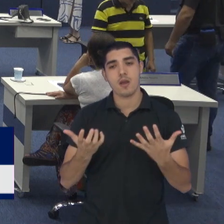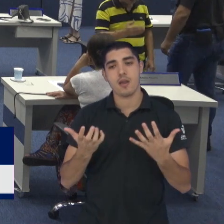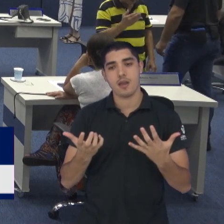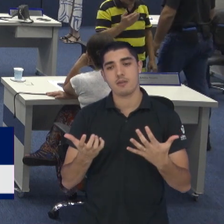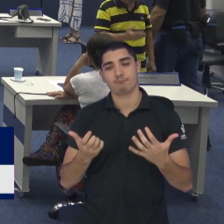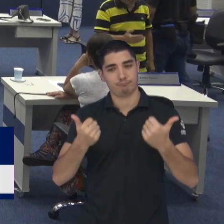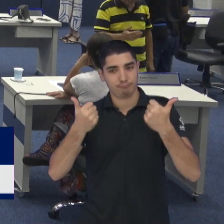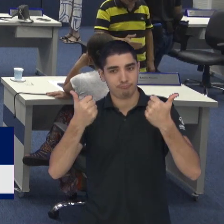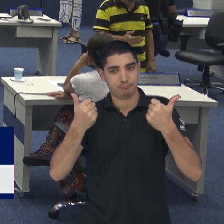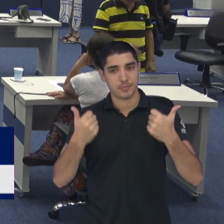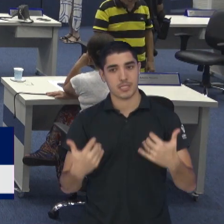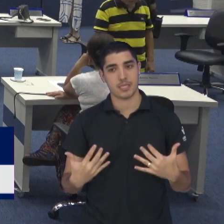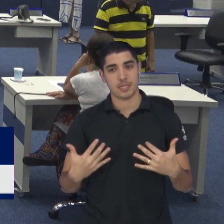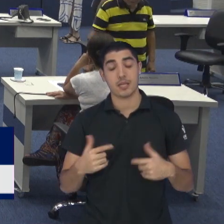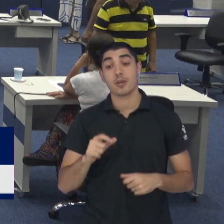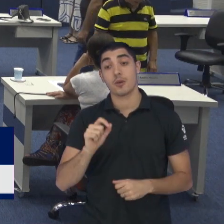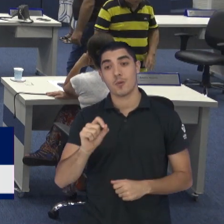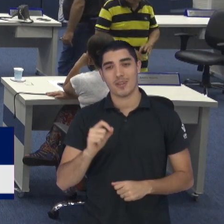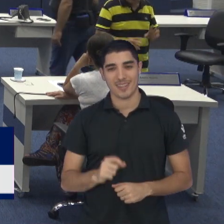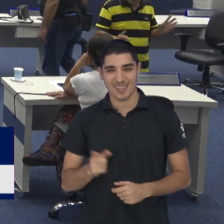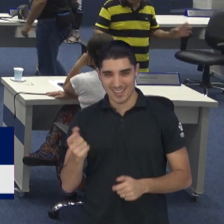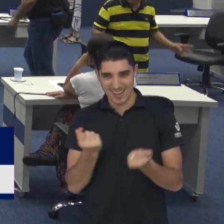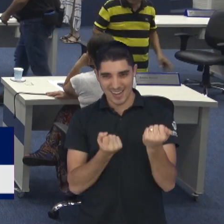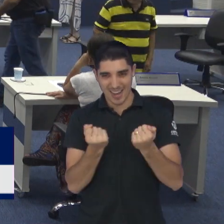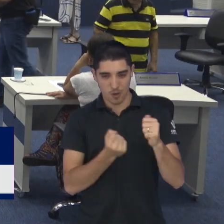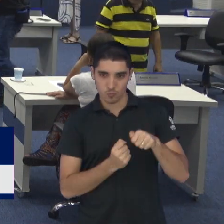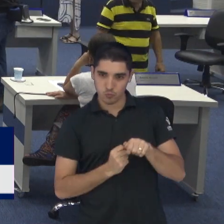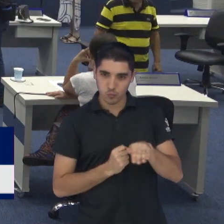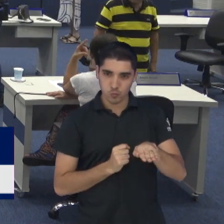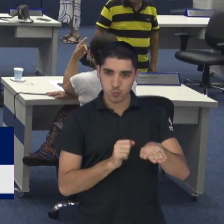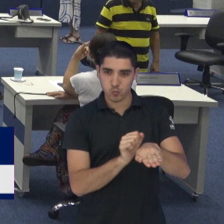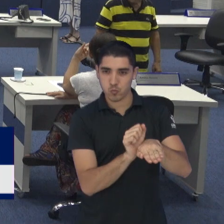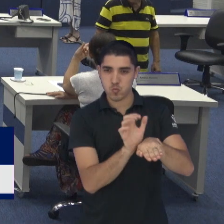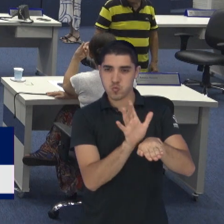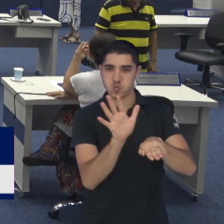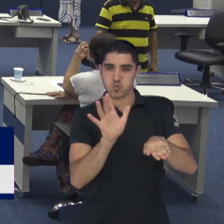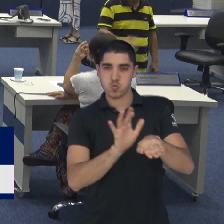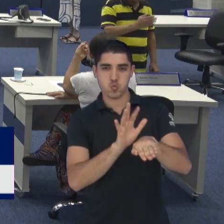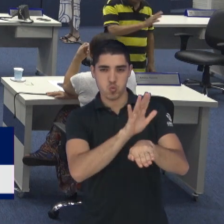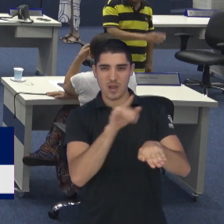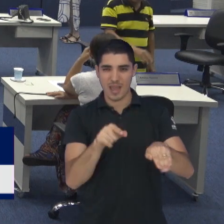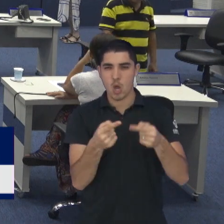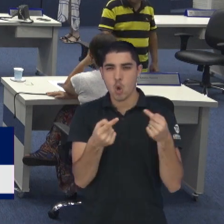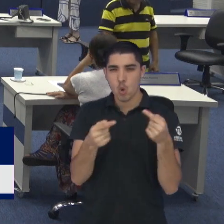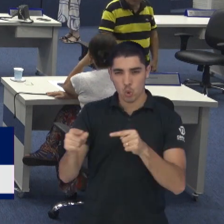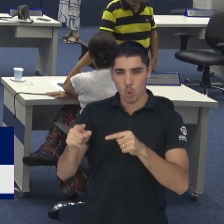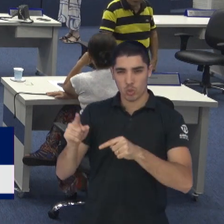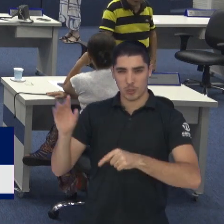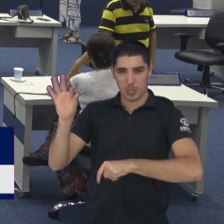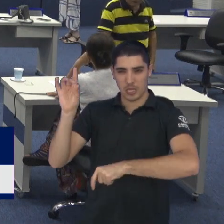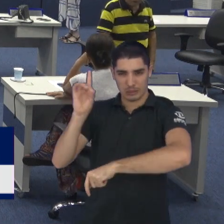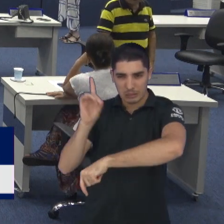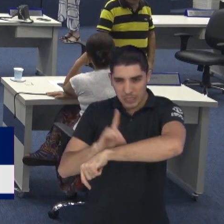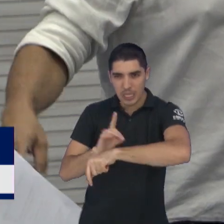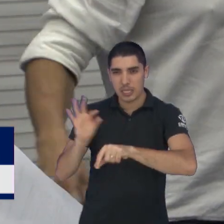que o fumacê passou lá na região de Eugênio de Melo, mas foi